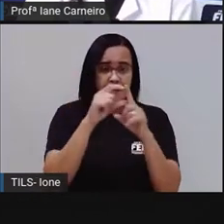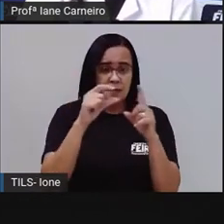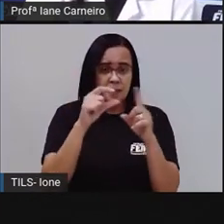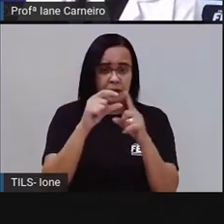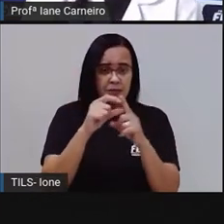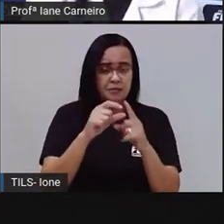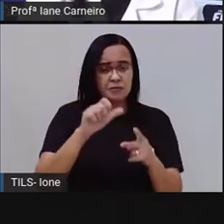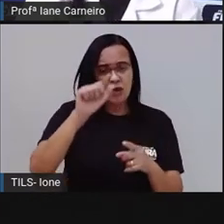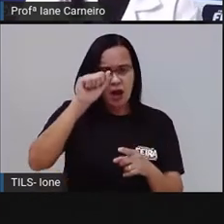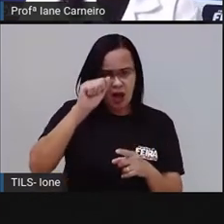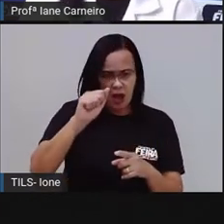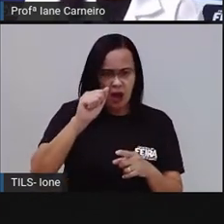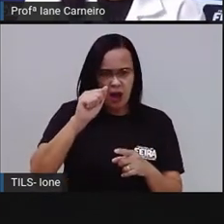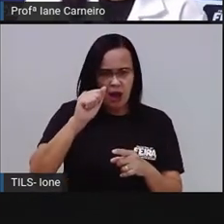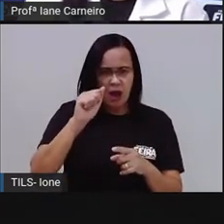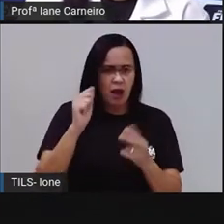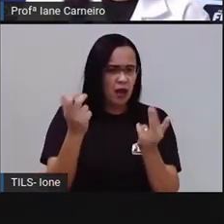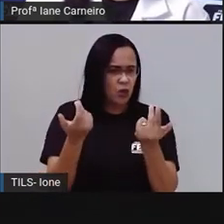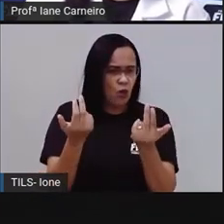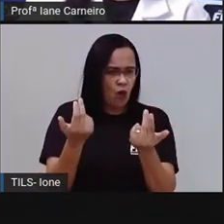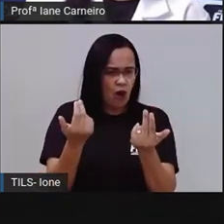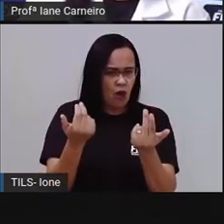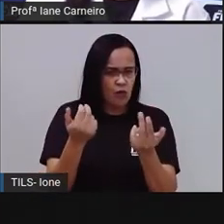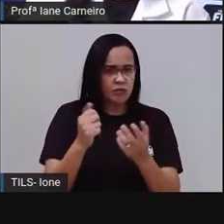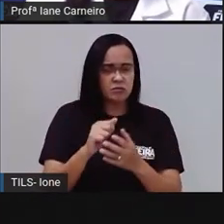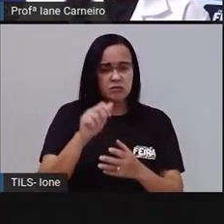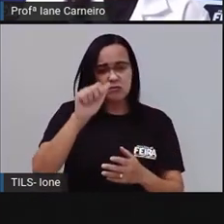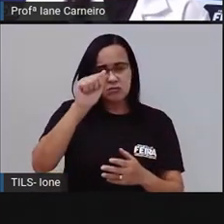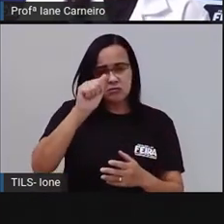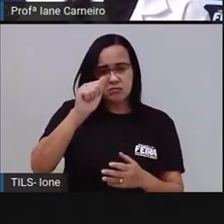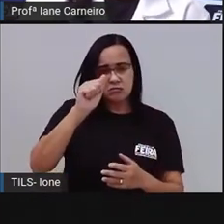som? Ó, vamos ver, ó.